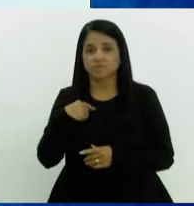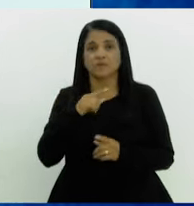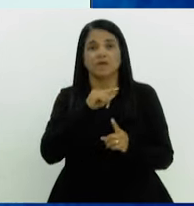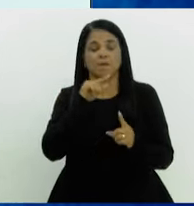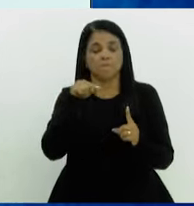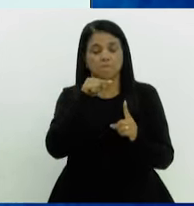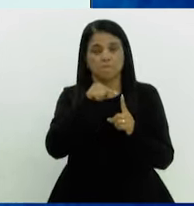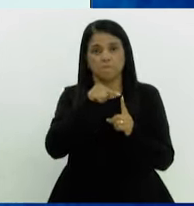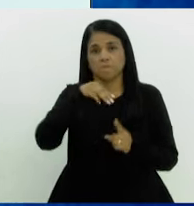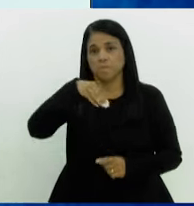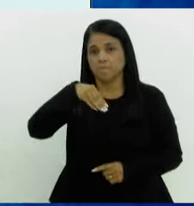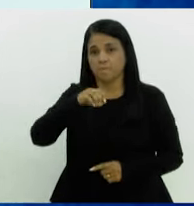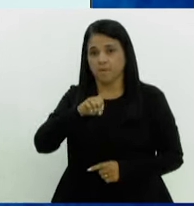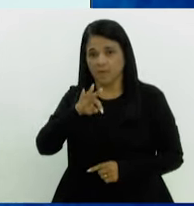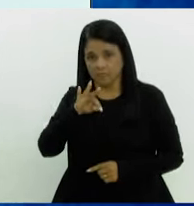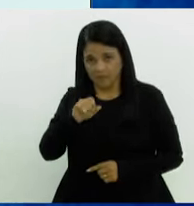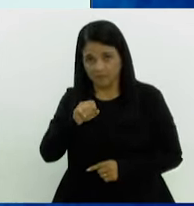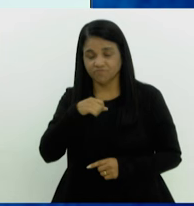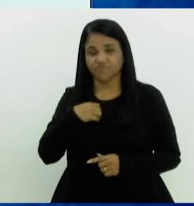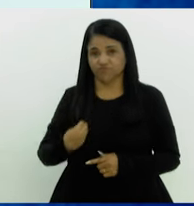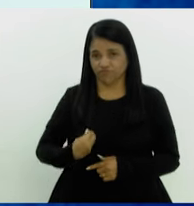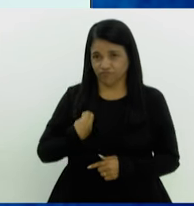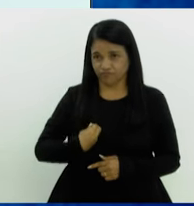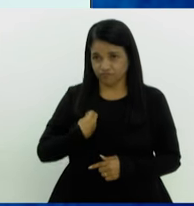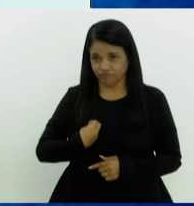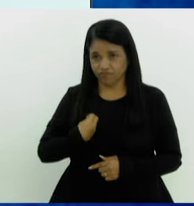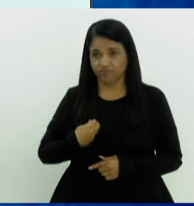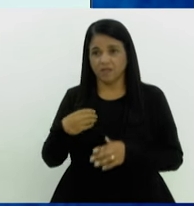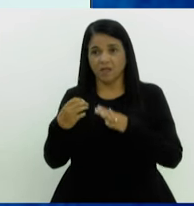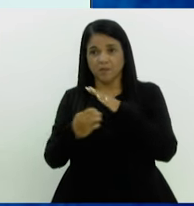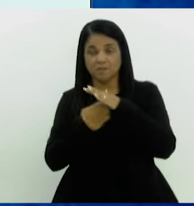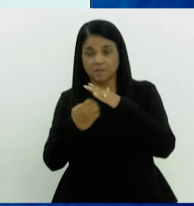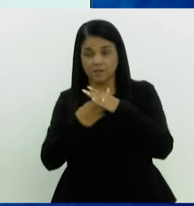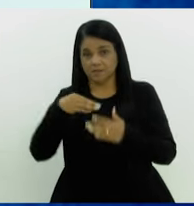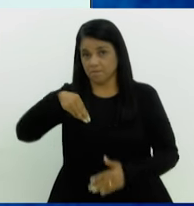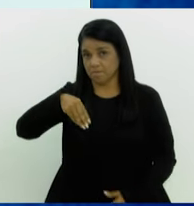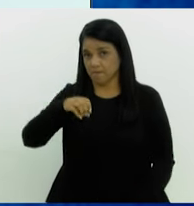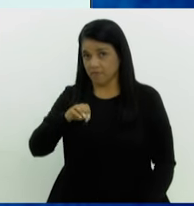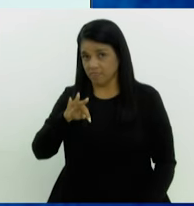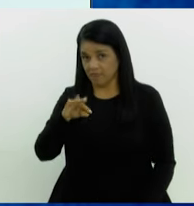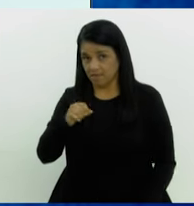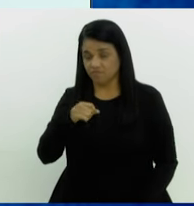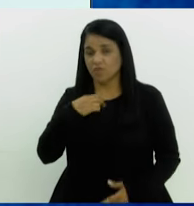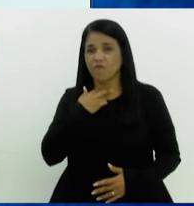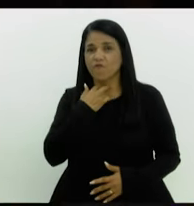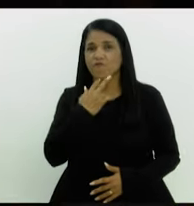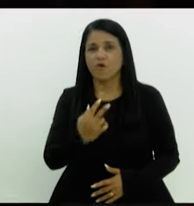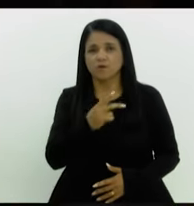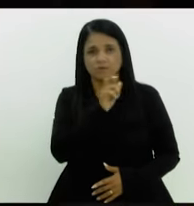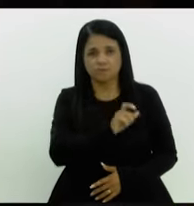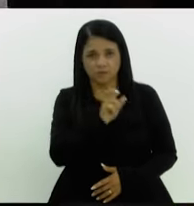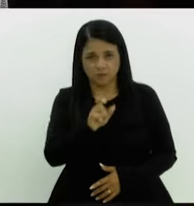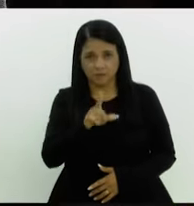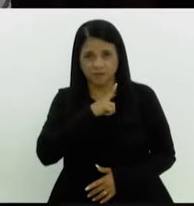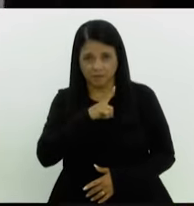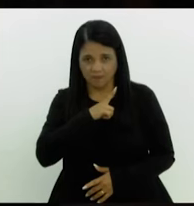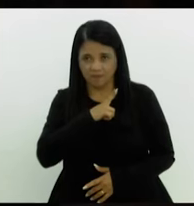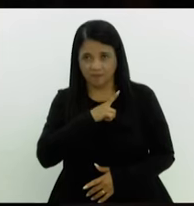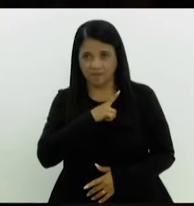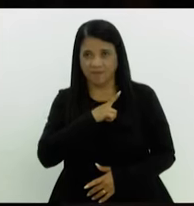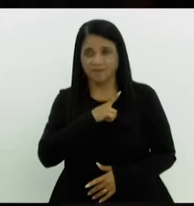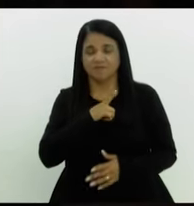existe para dar voz e lugar às pessoas e a gente pode ir passando porque eu já tô mais